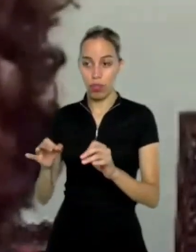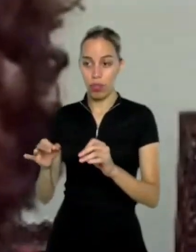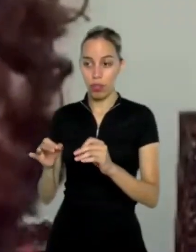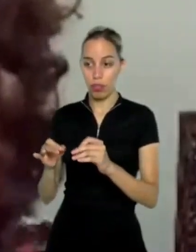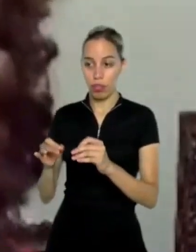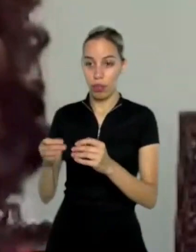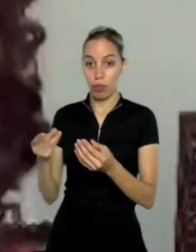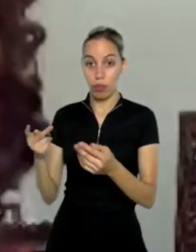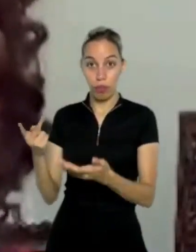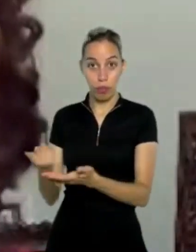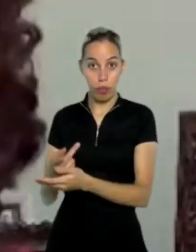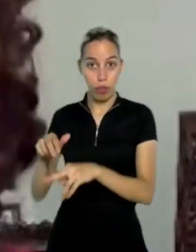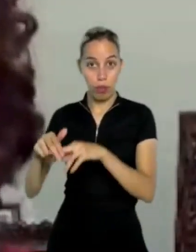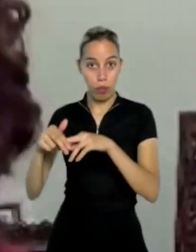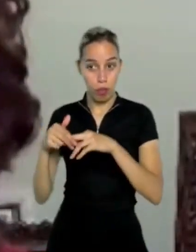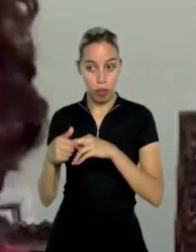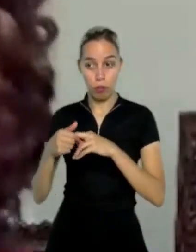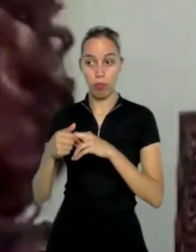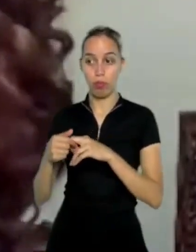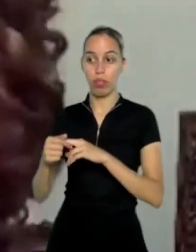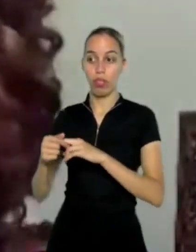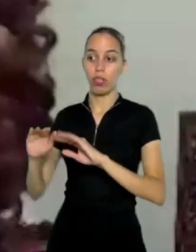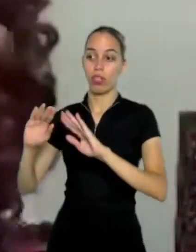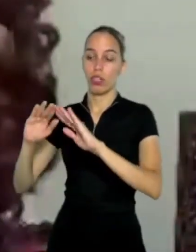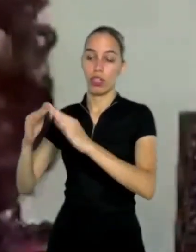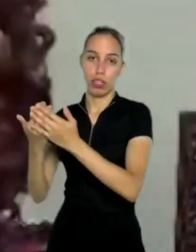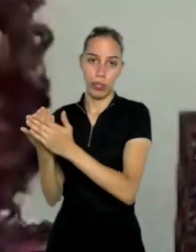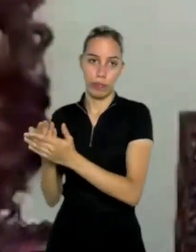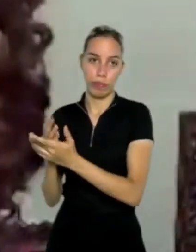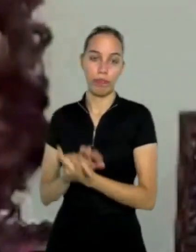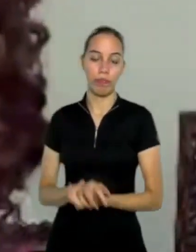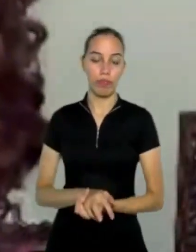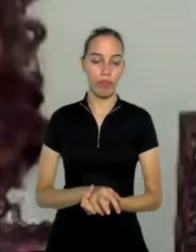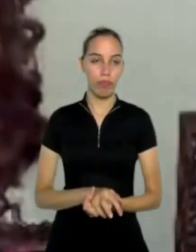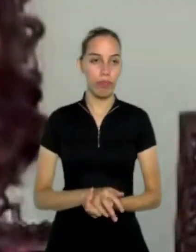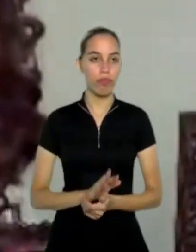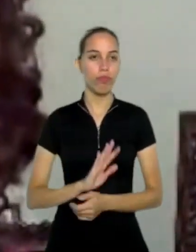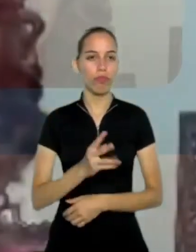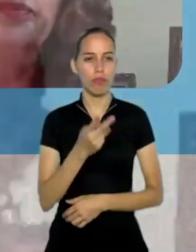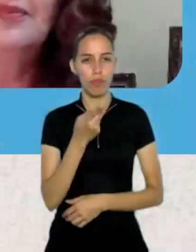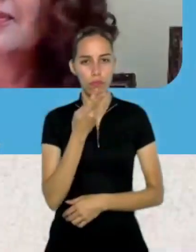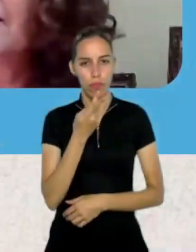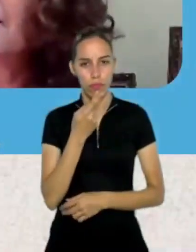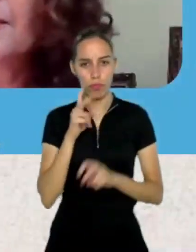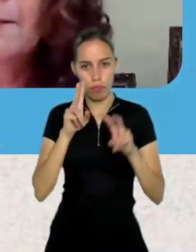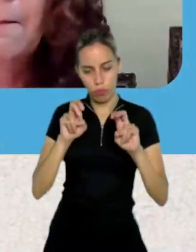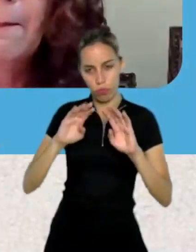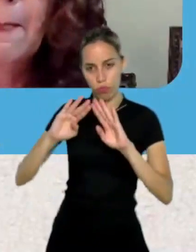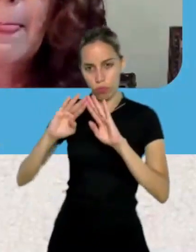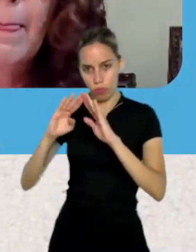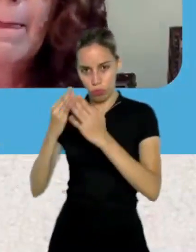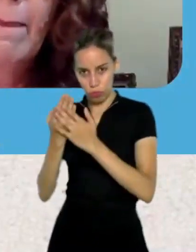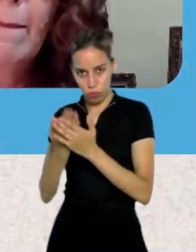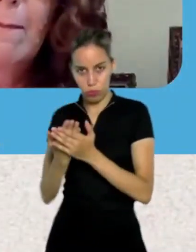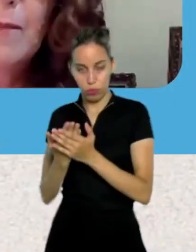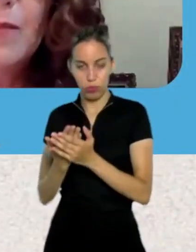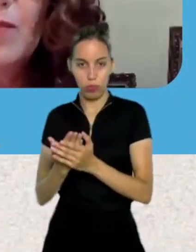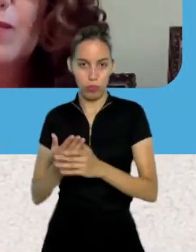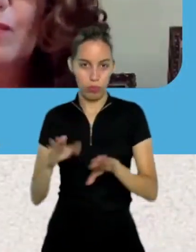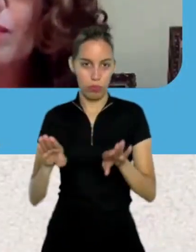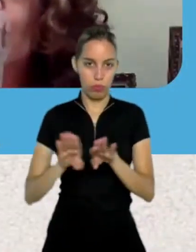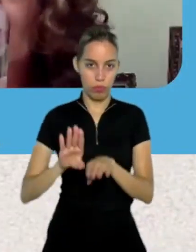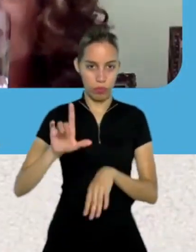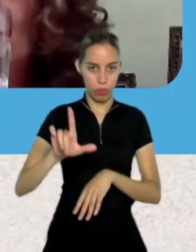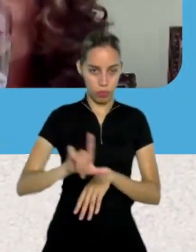uma coisa foi dando origem à outra, né. Já que a gente está falando aí dos projetos, dos programas, né, de literatura,